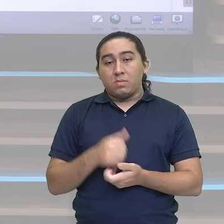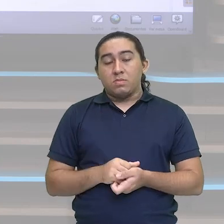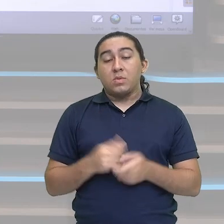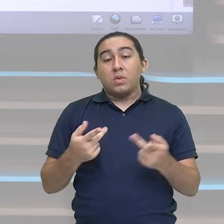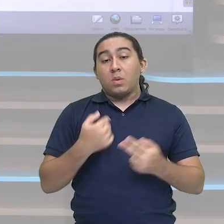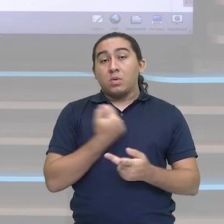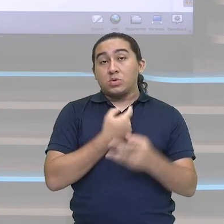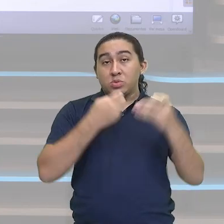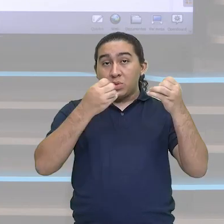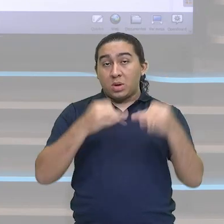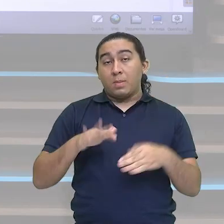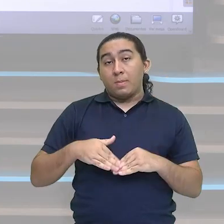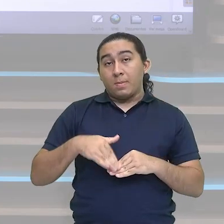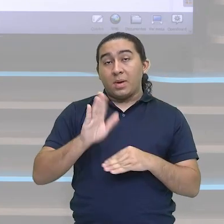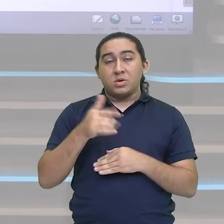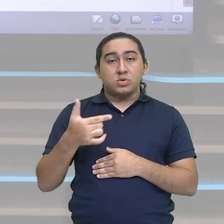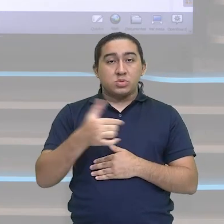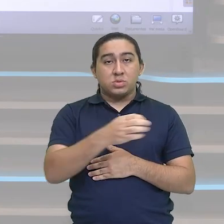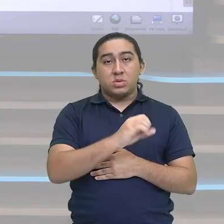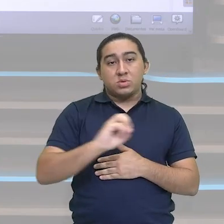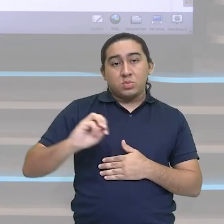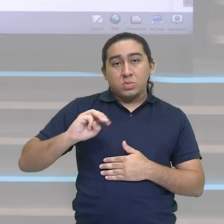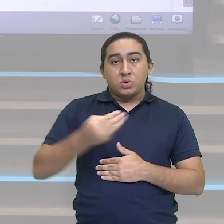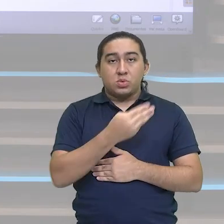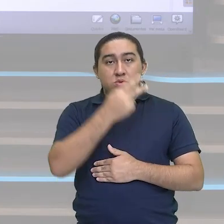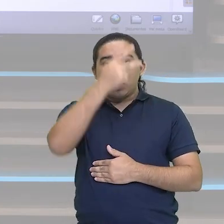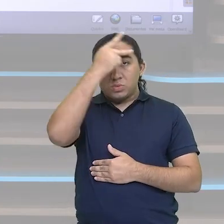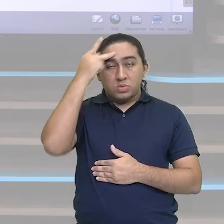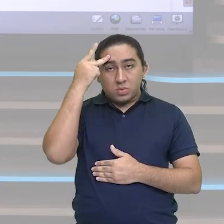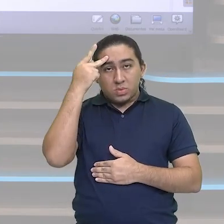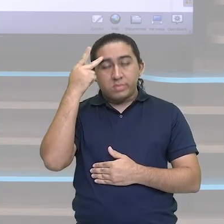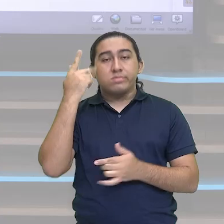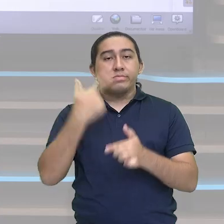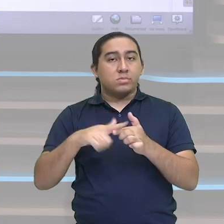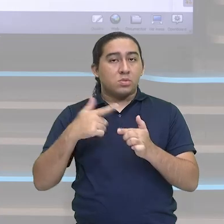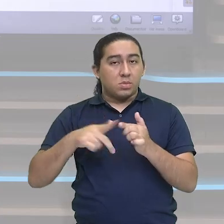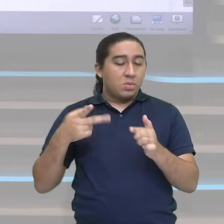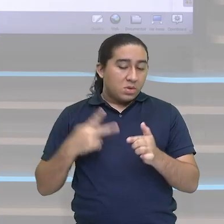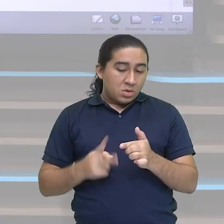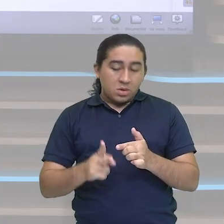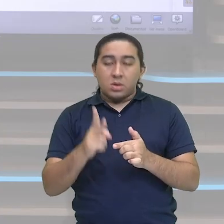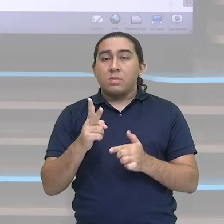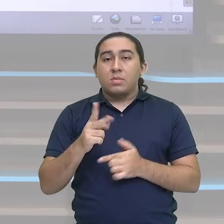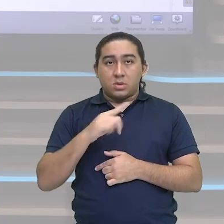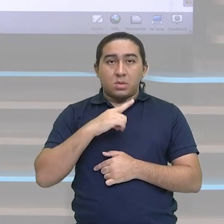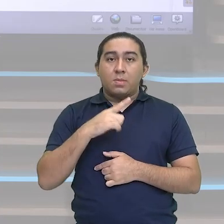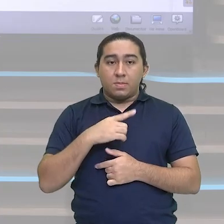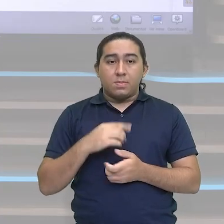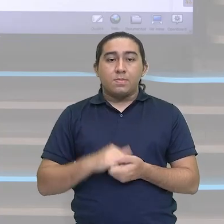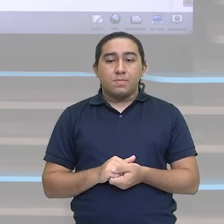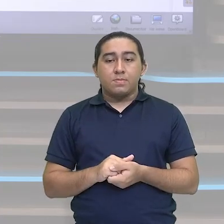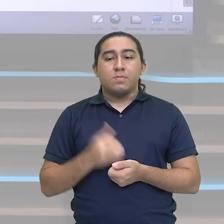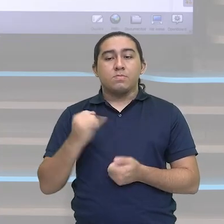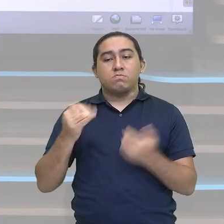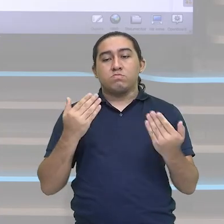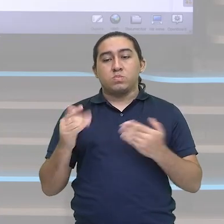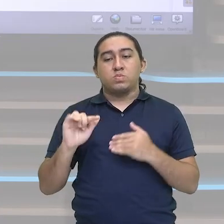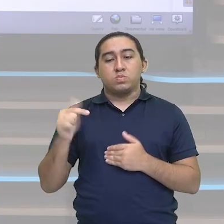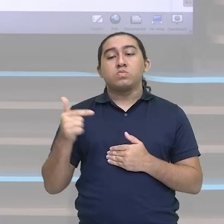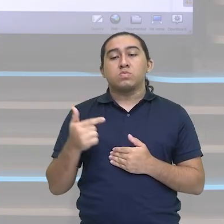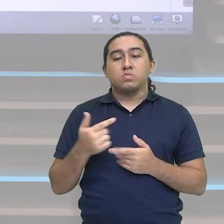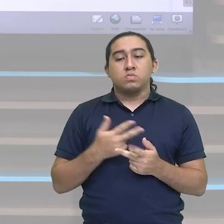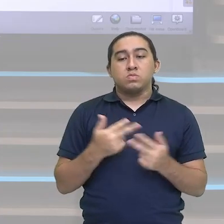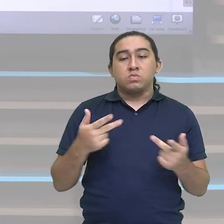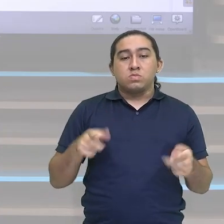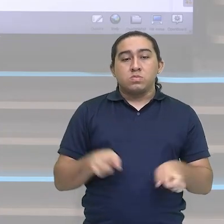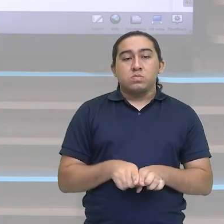agora, são mais de 200 milhões de pessoas e os desafios sempre são muito grandes, né? Entre vários outros fatores.